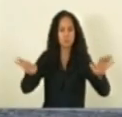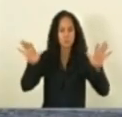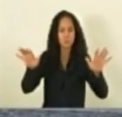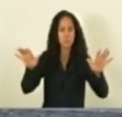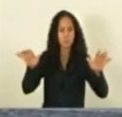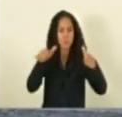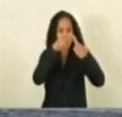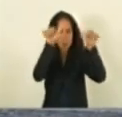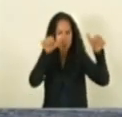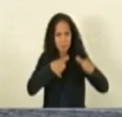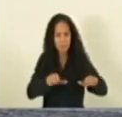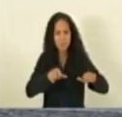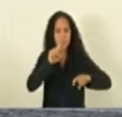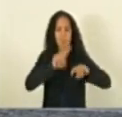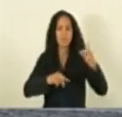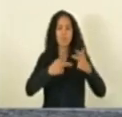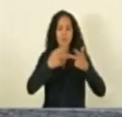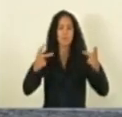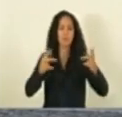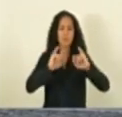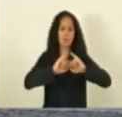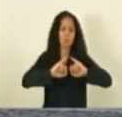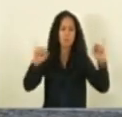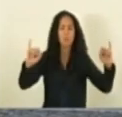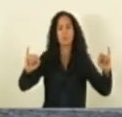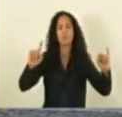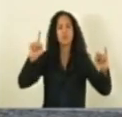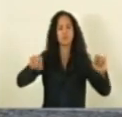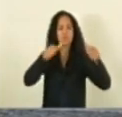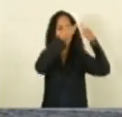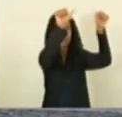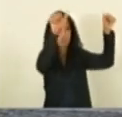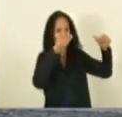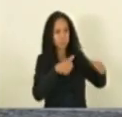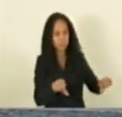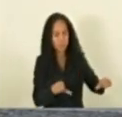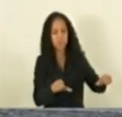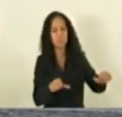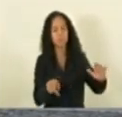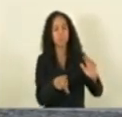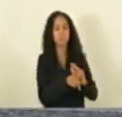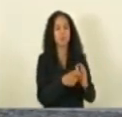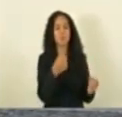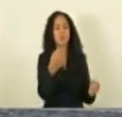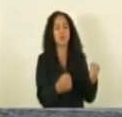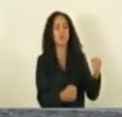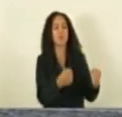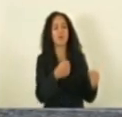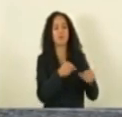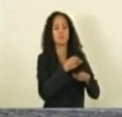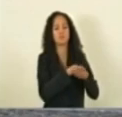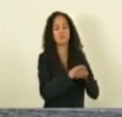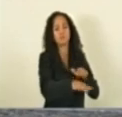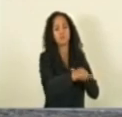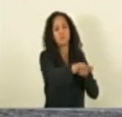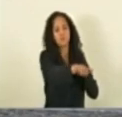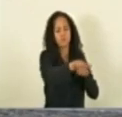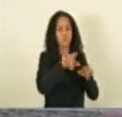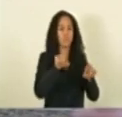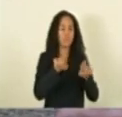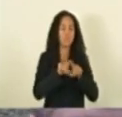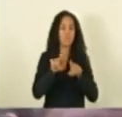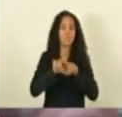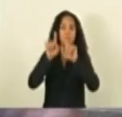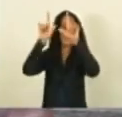panfletos e materiais publicitários mediante fixação em veículos estacionados em vias e